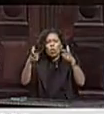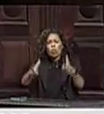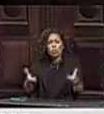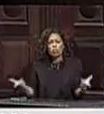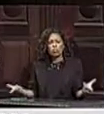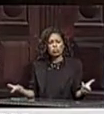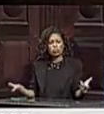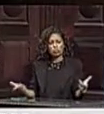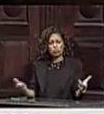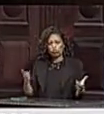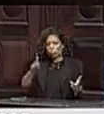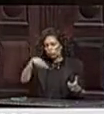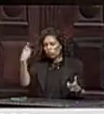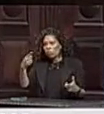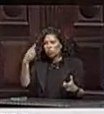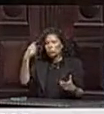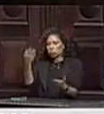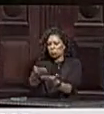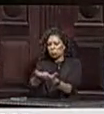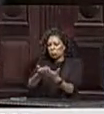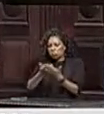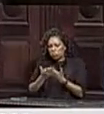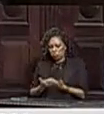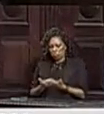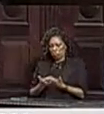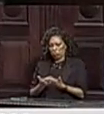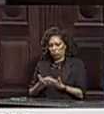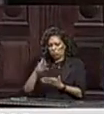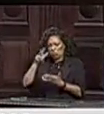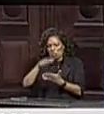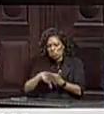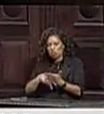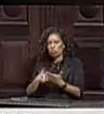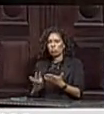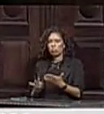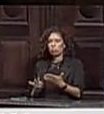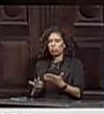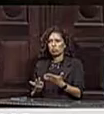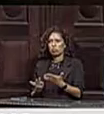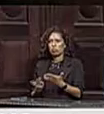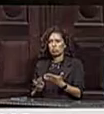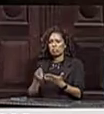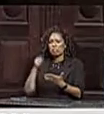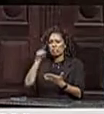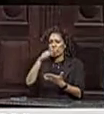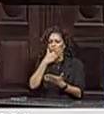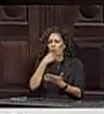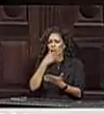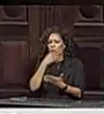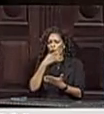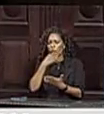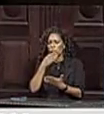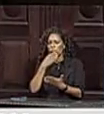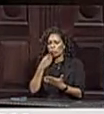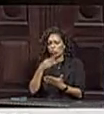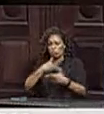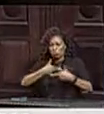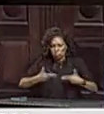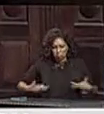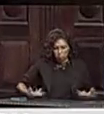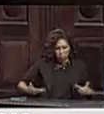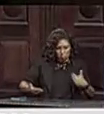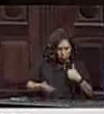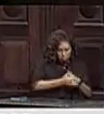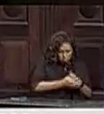Chegamos a receber a informação de que CAO teria sido sepultado no cemitério do Murundu,